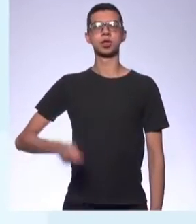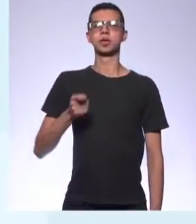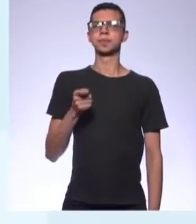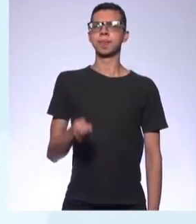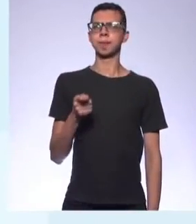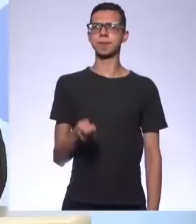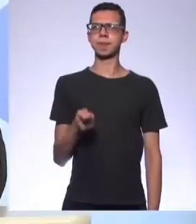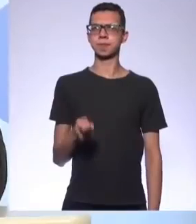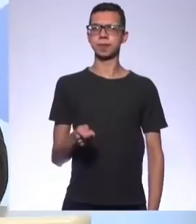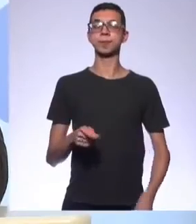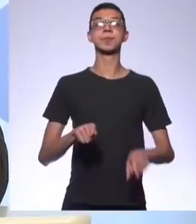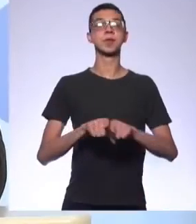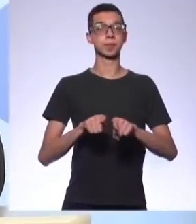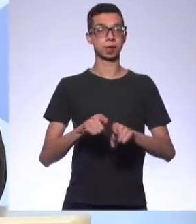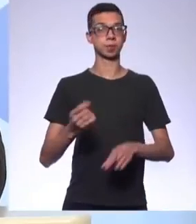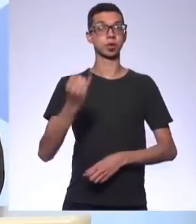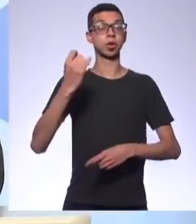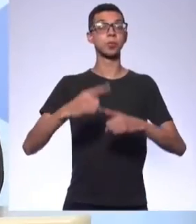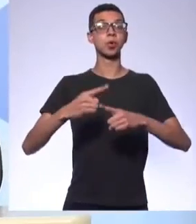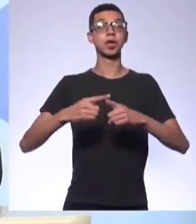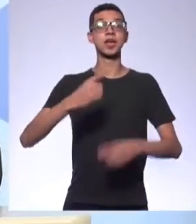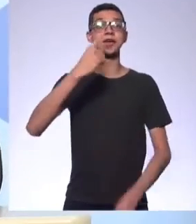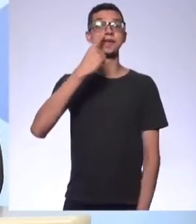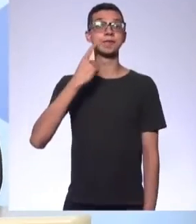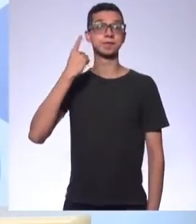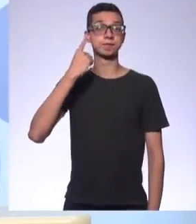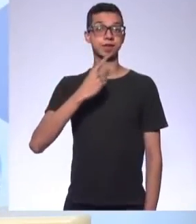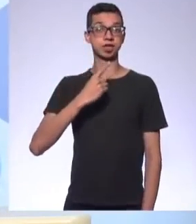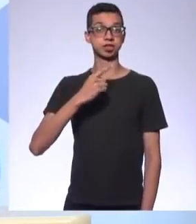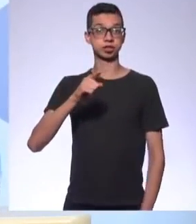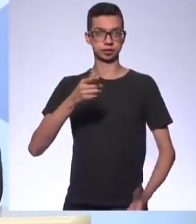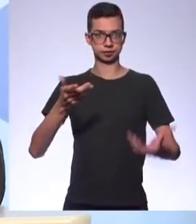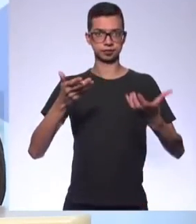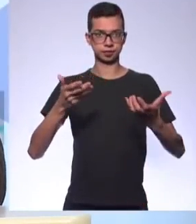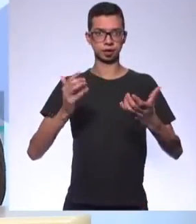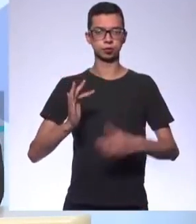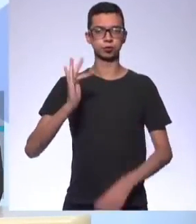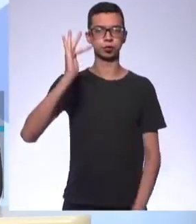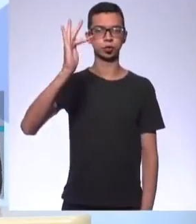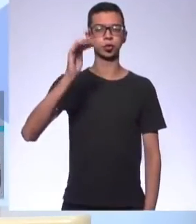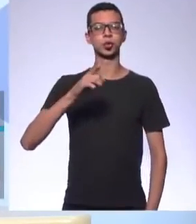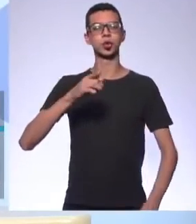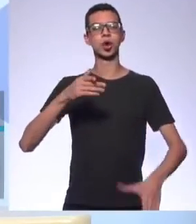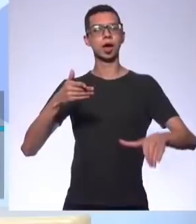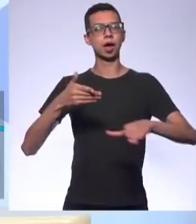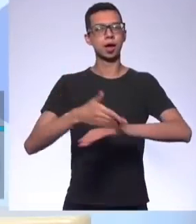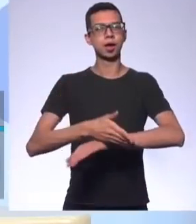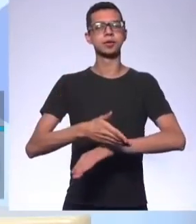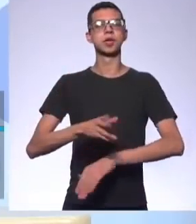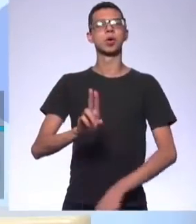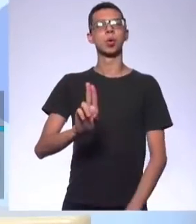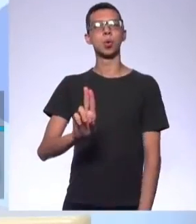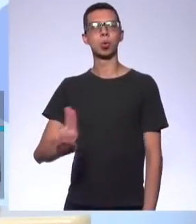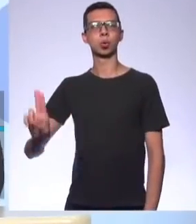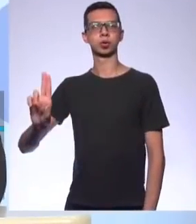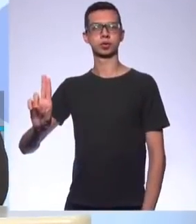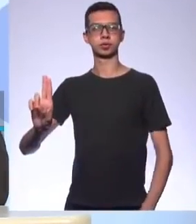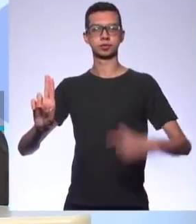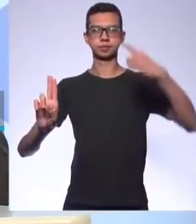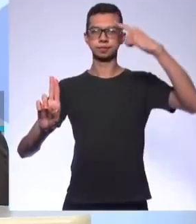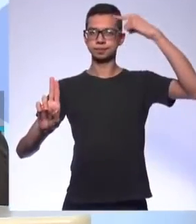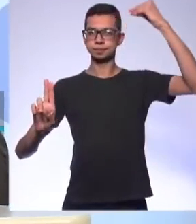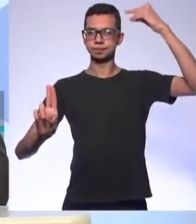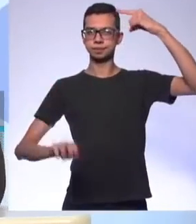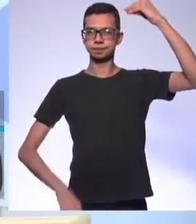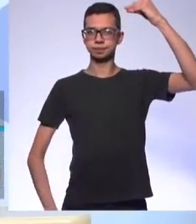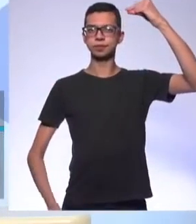questão aí também de vestibular para vocês aí que querem no futuro entrarem na universidade, ok?